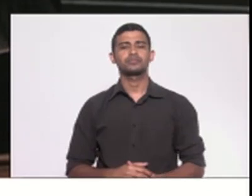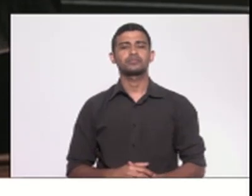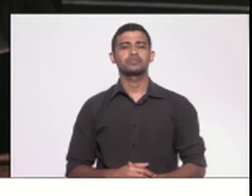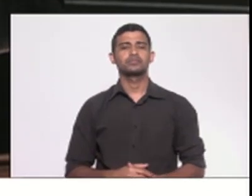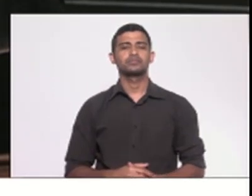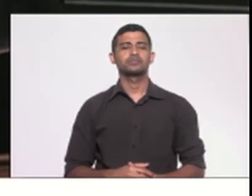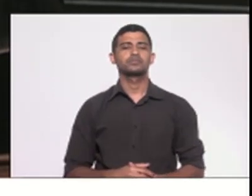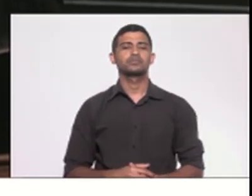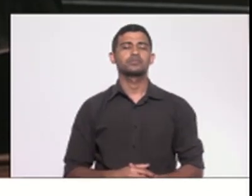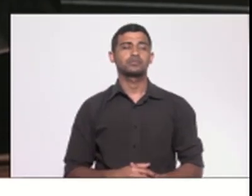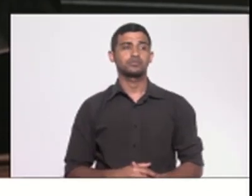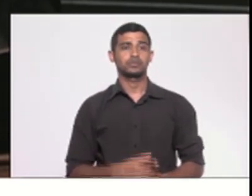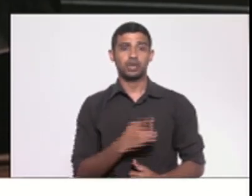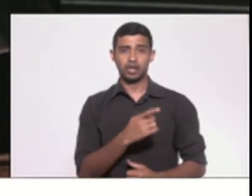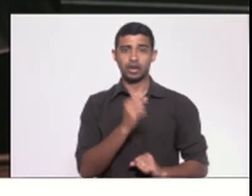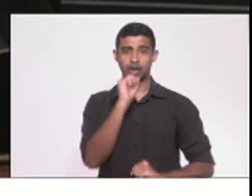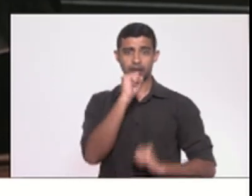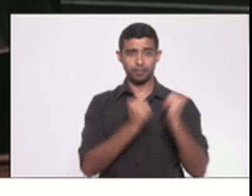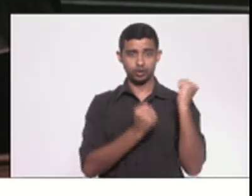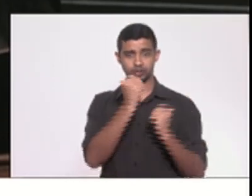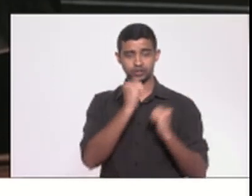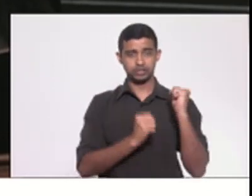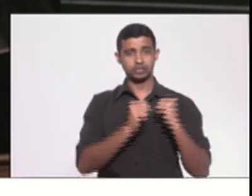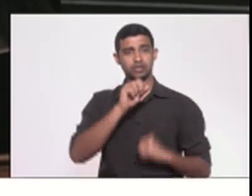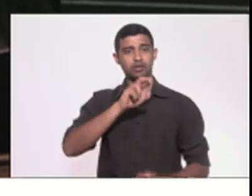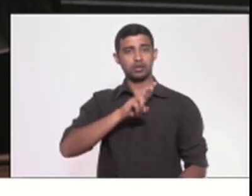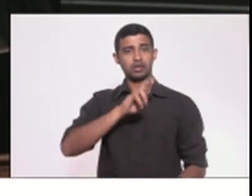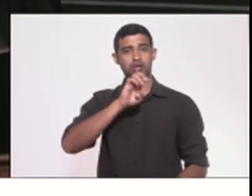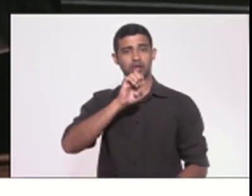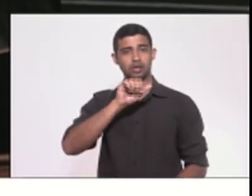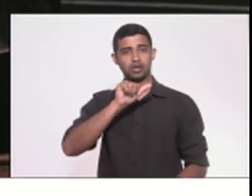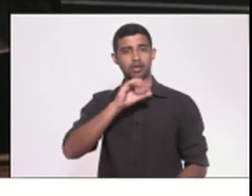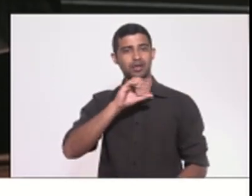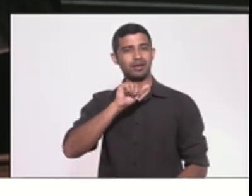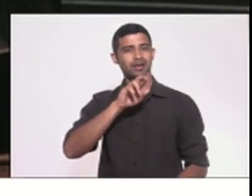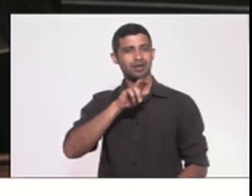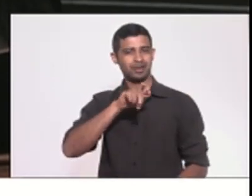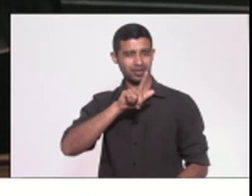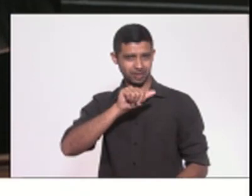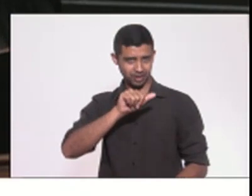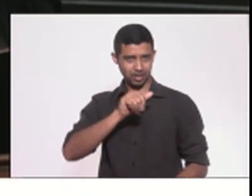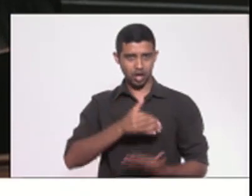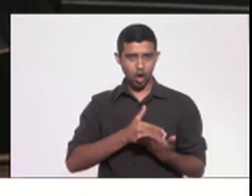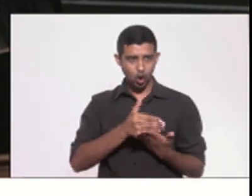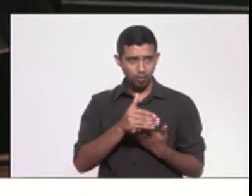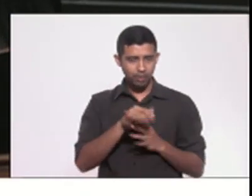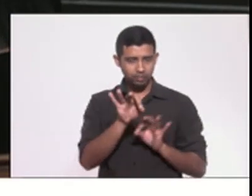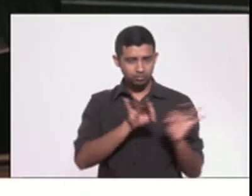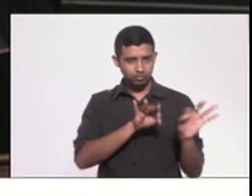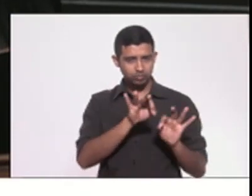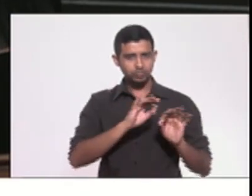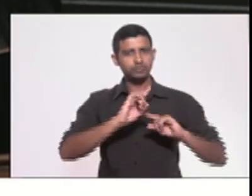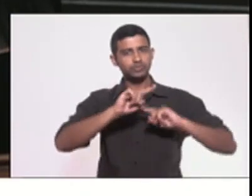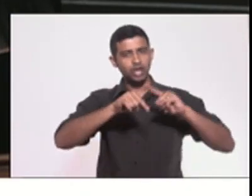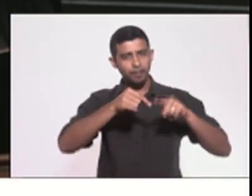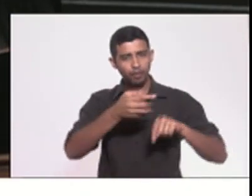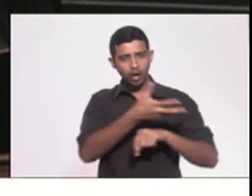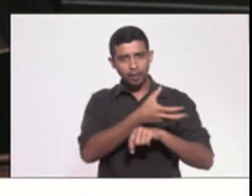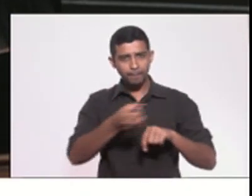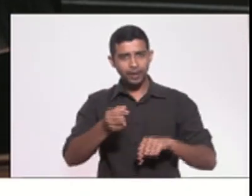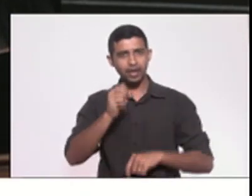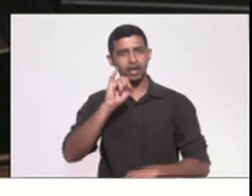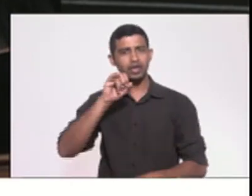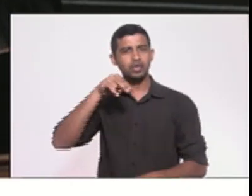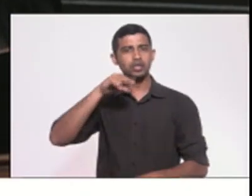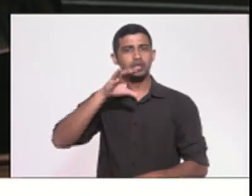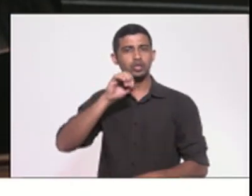Aqui a produção é a carga, a aeração inicial, depois a aspersão do inóculo, que é o próprio